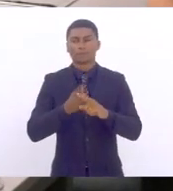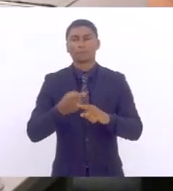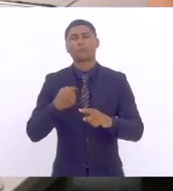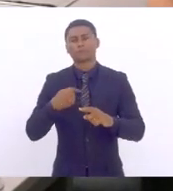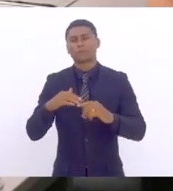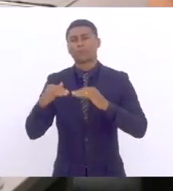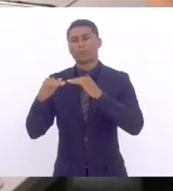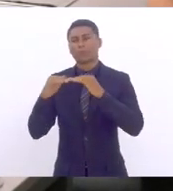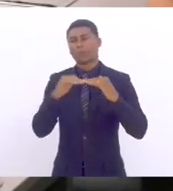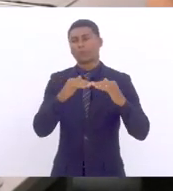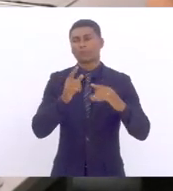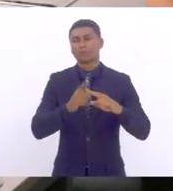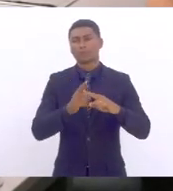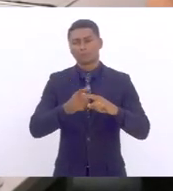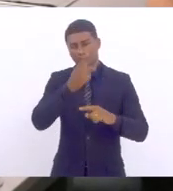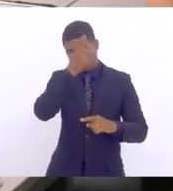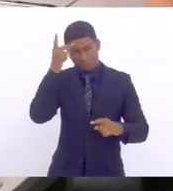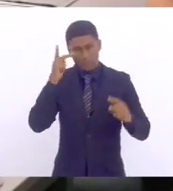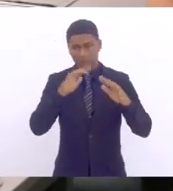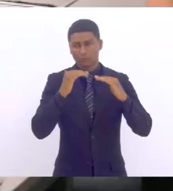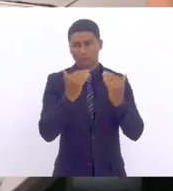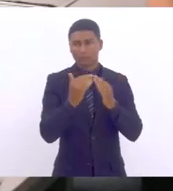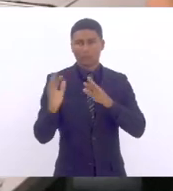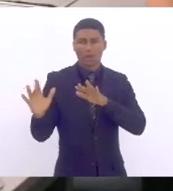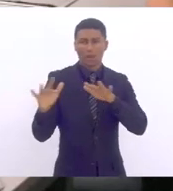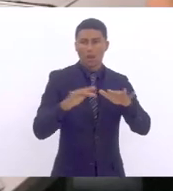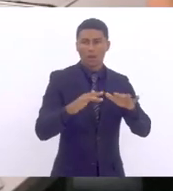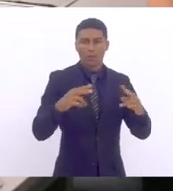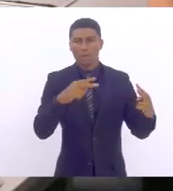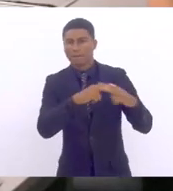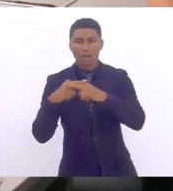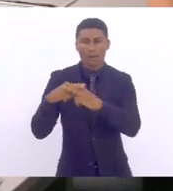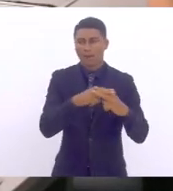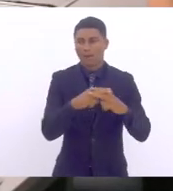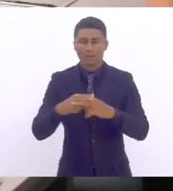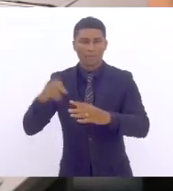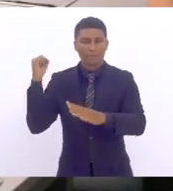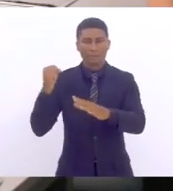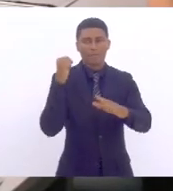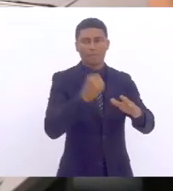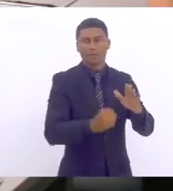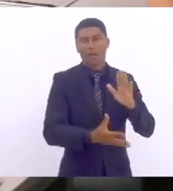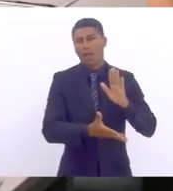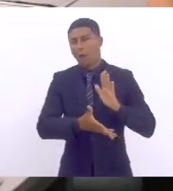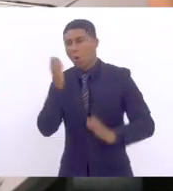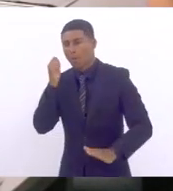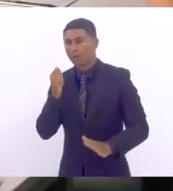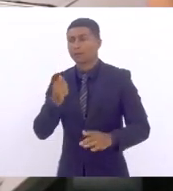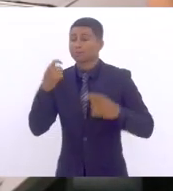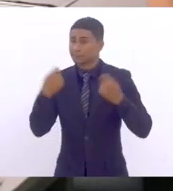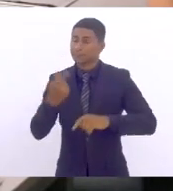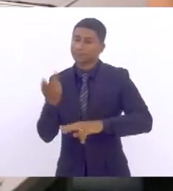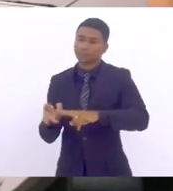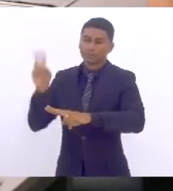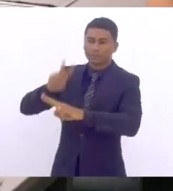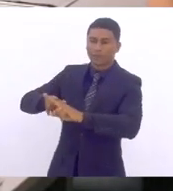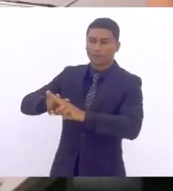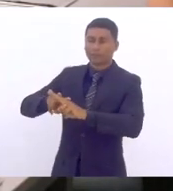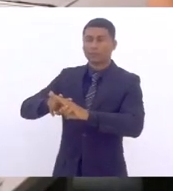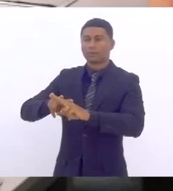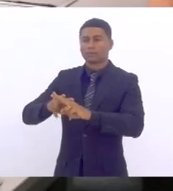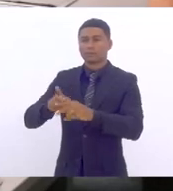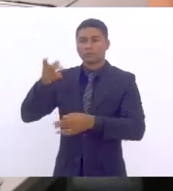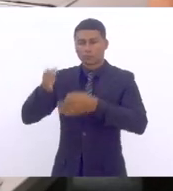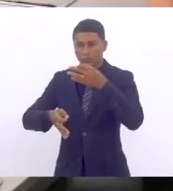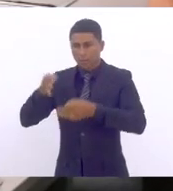que quem vai para o estádio para brigar, para bater, para matar, para roubar, tem que ser punido, tem que ser preso,